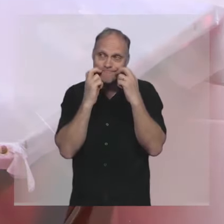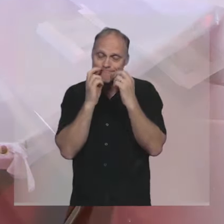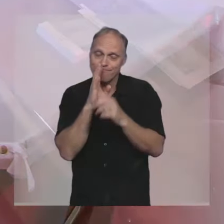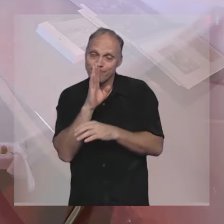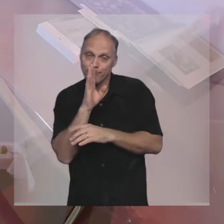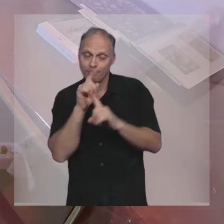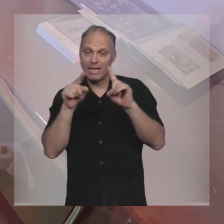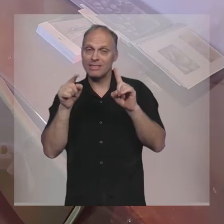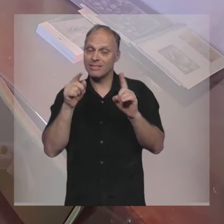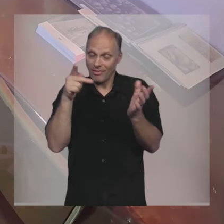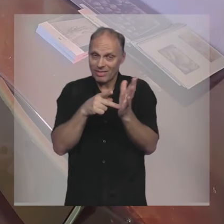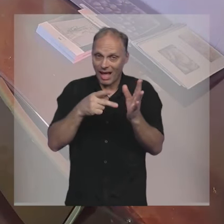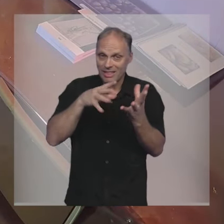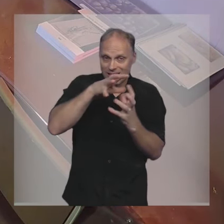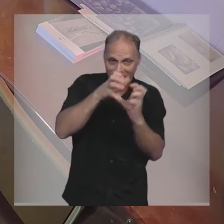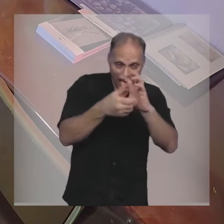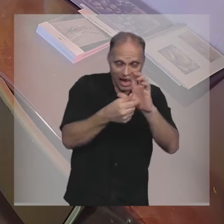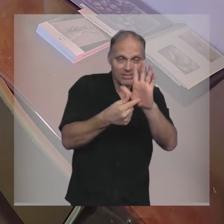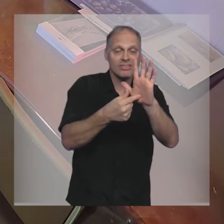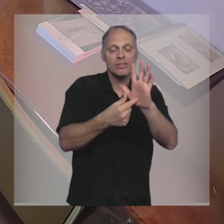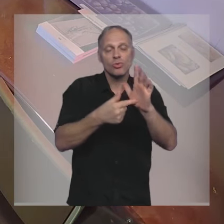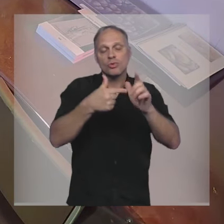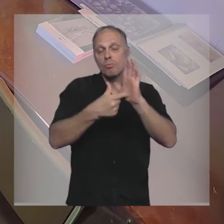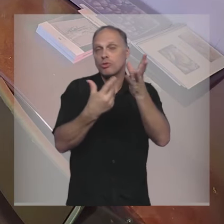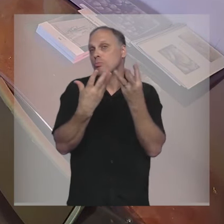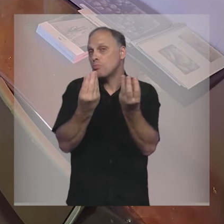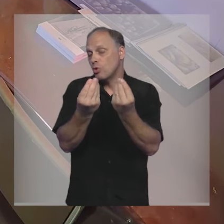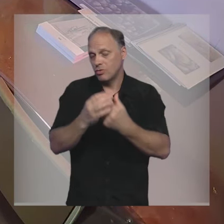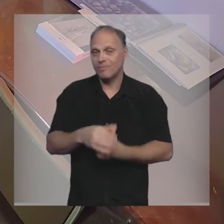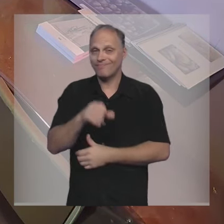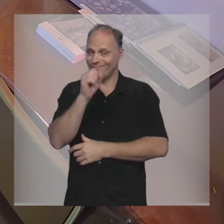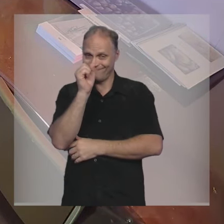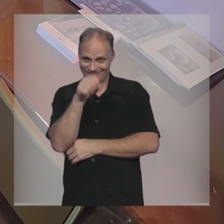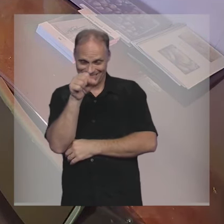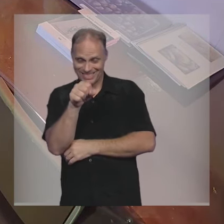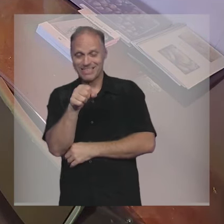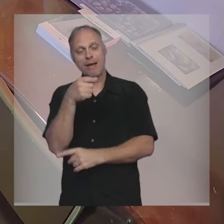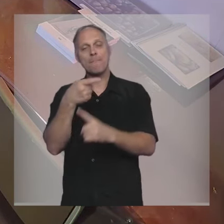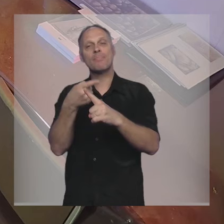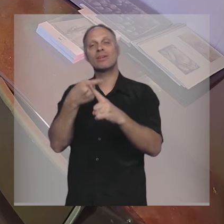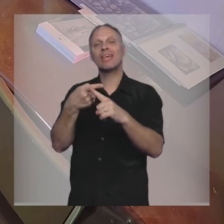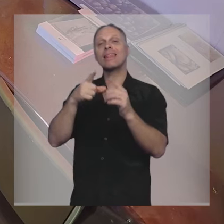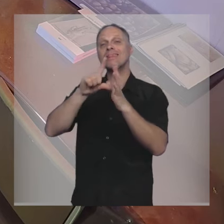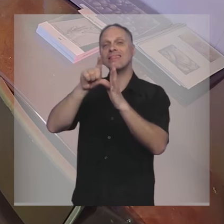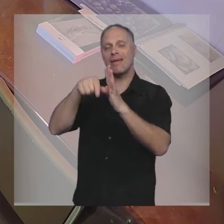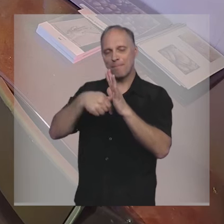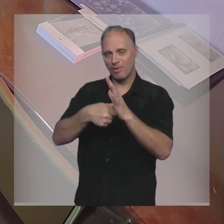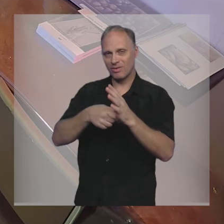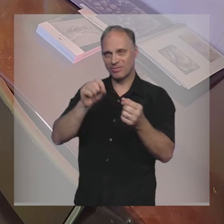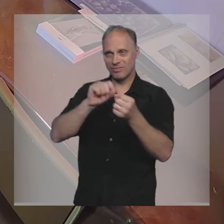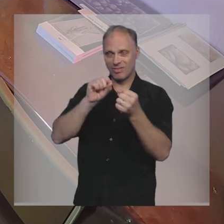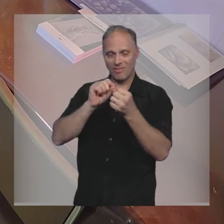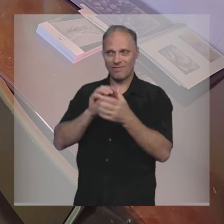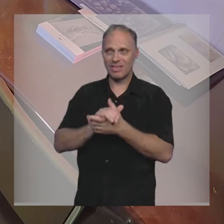tímida, mas se mostra bastante, então, para o público. Sempre, porque depois eu tinha